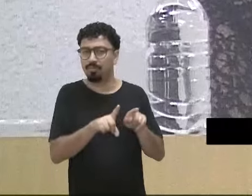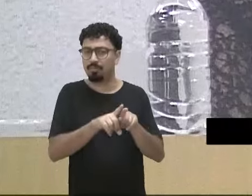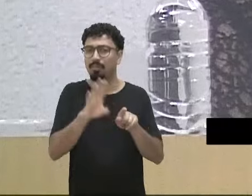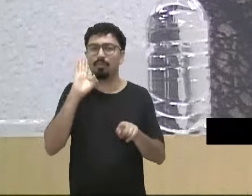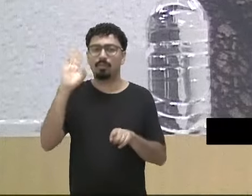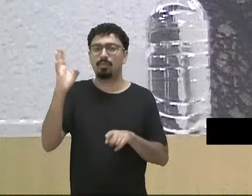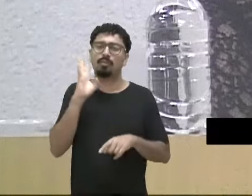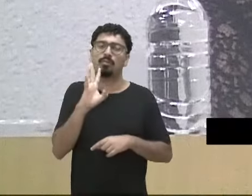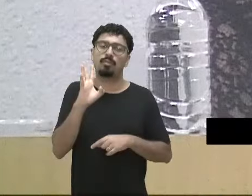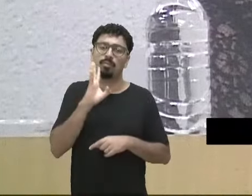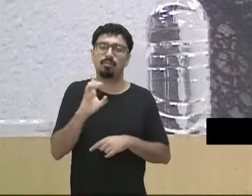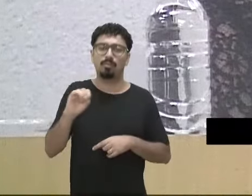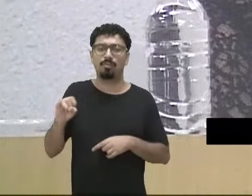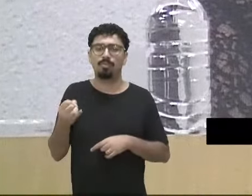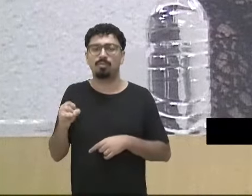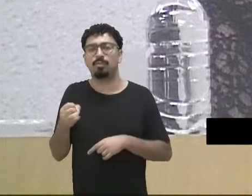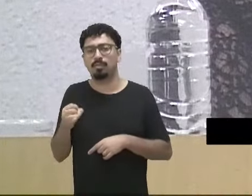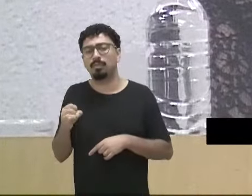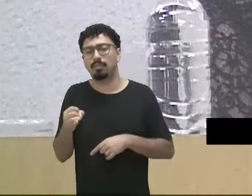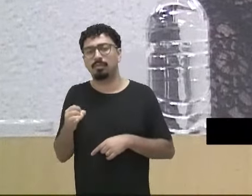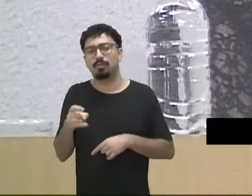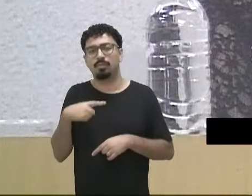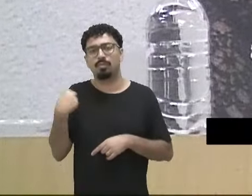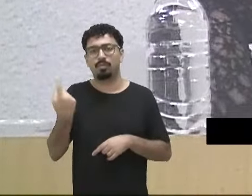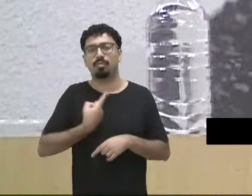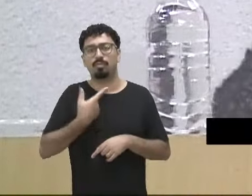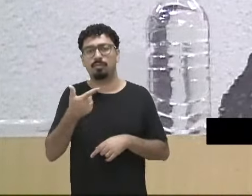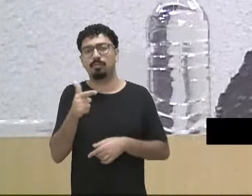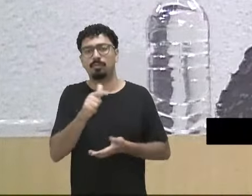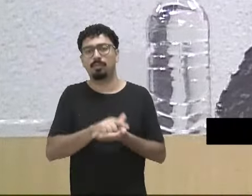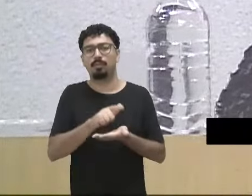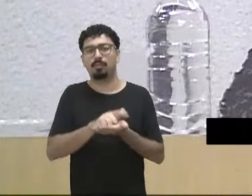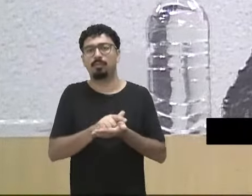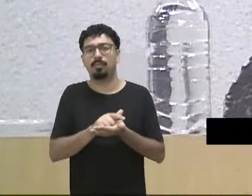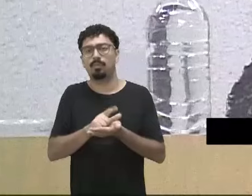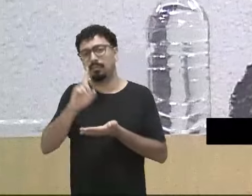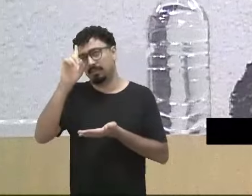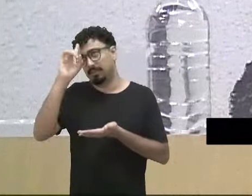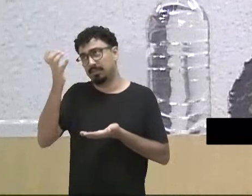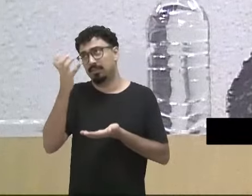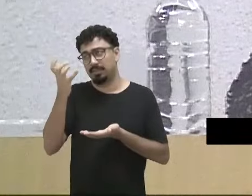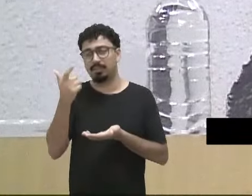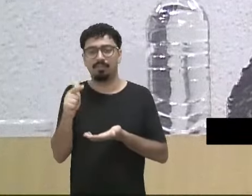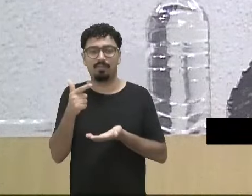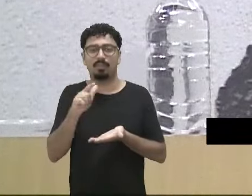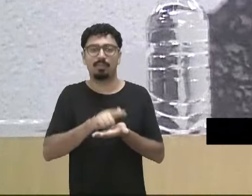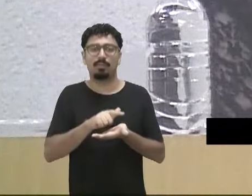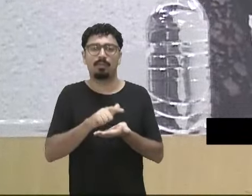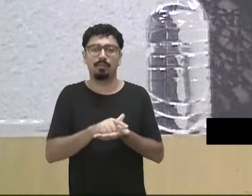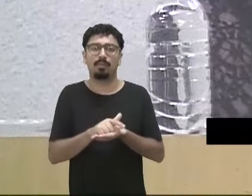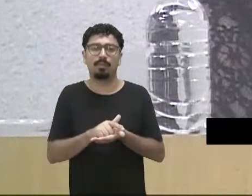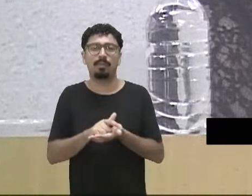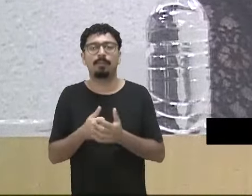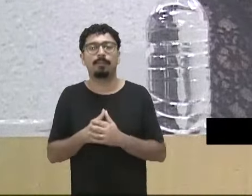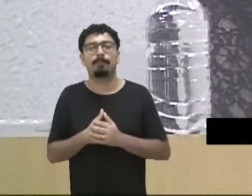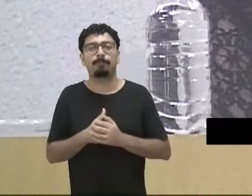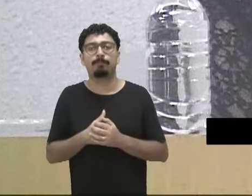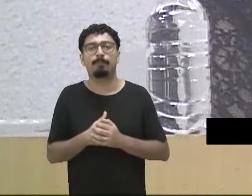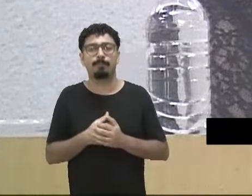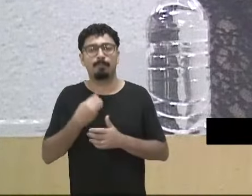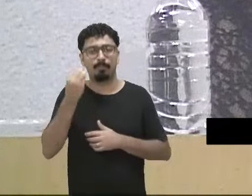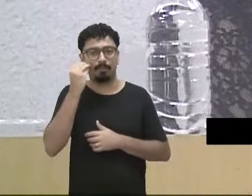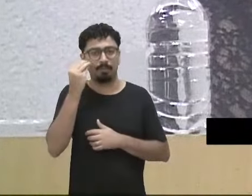bem bacana, e em janeiro, se Deus quiser, a gente não vai mais ter papel, né? Se Deus quiser. Simulação de aposentadoria. Não